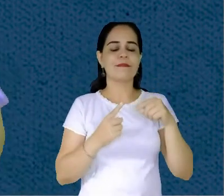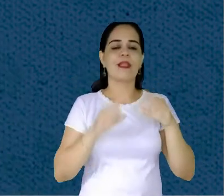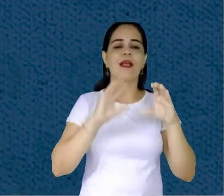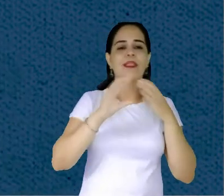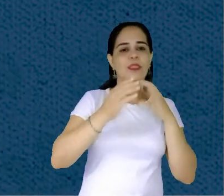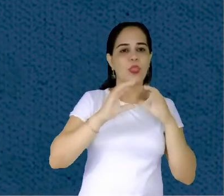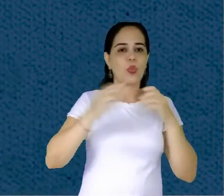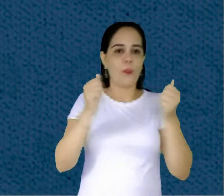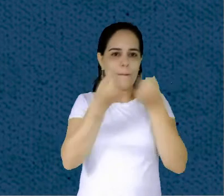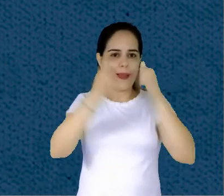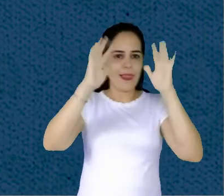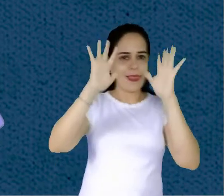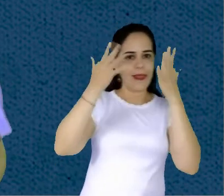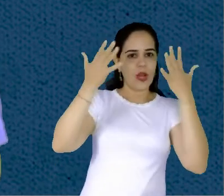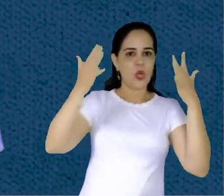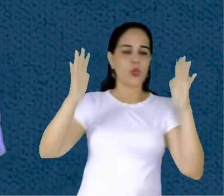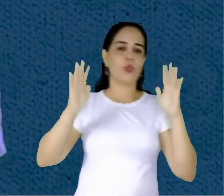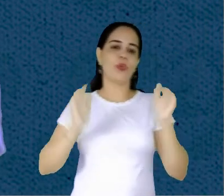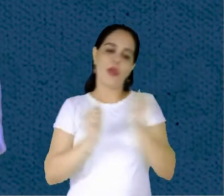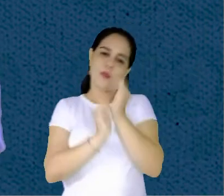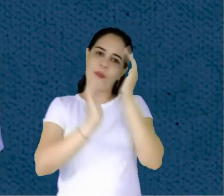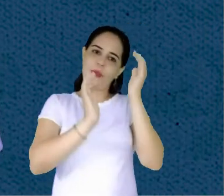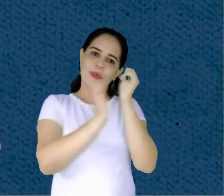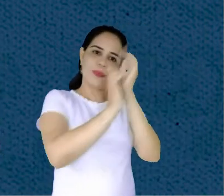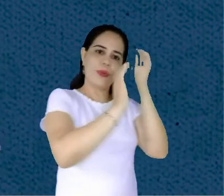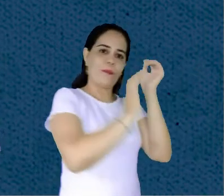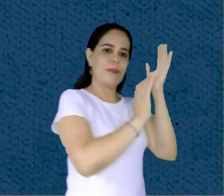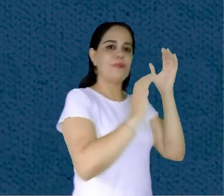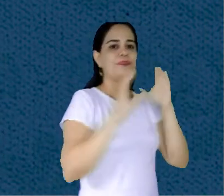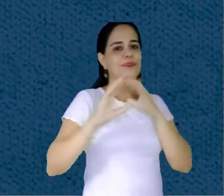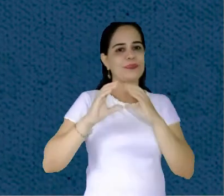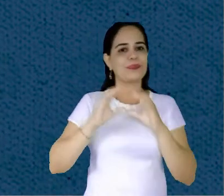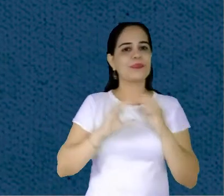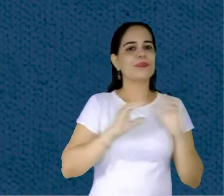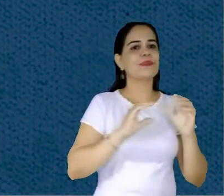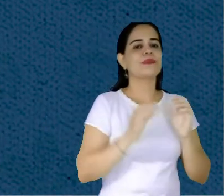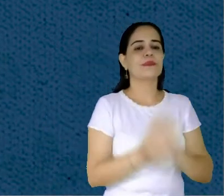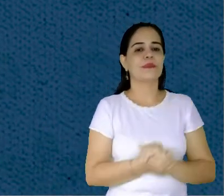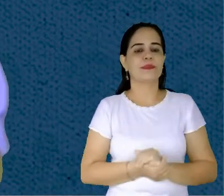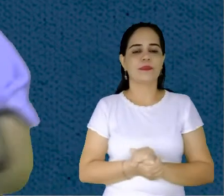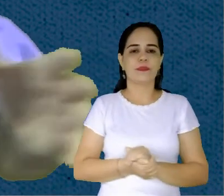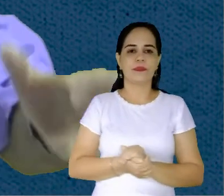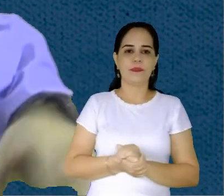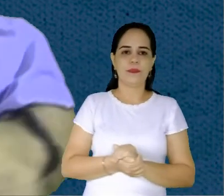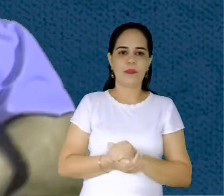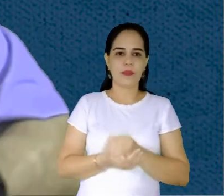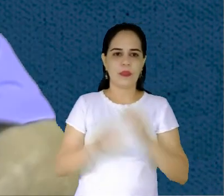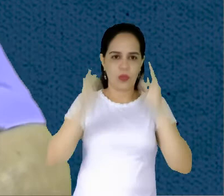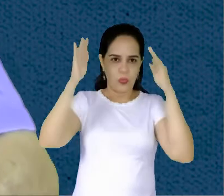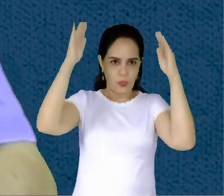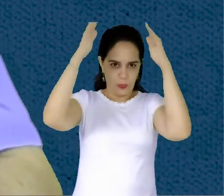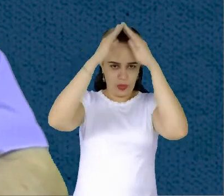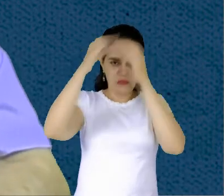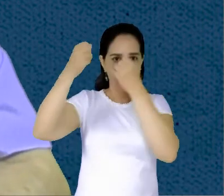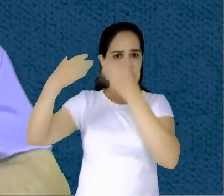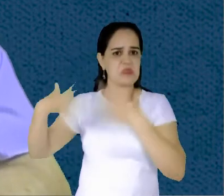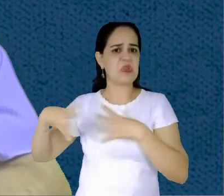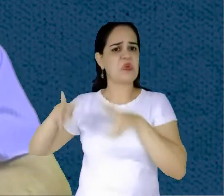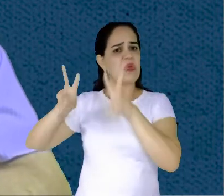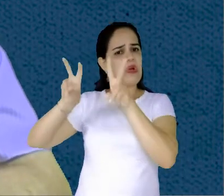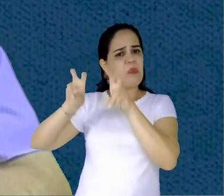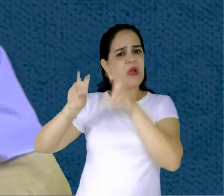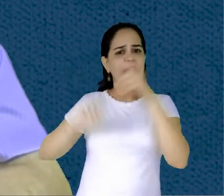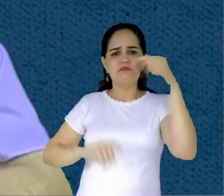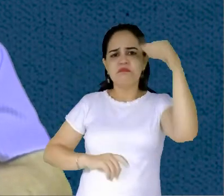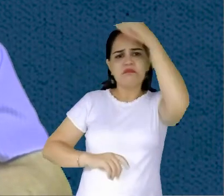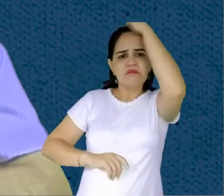Na homilia, o Papa Francisco ressaltou que a santidade não consiste em alguns gestos heróicos,